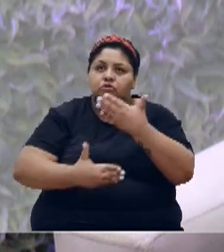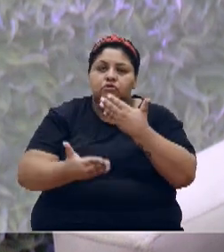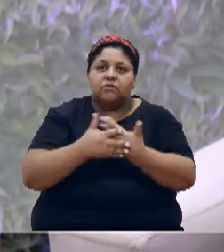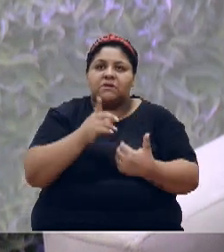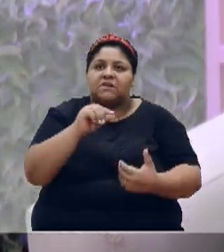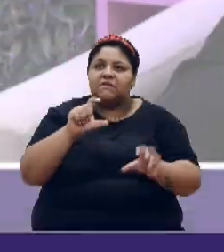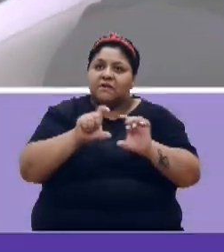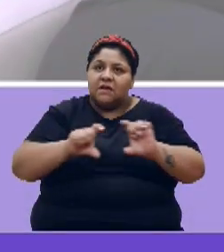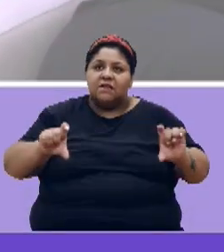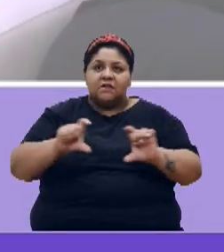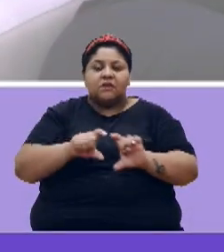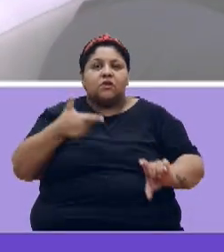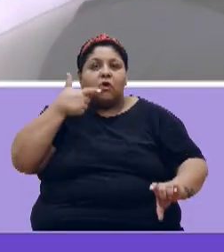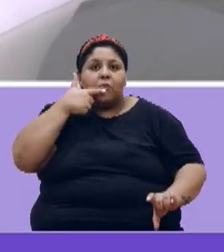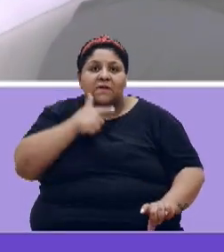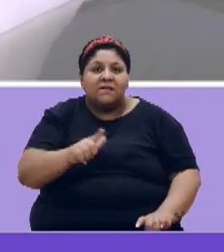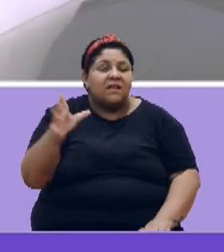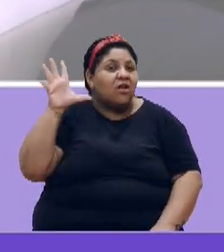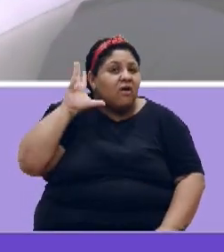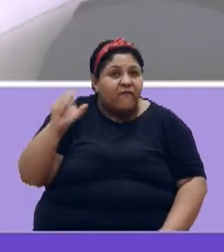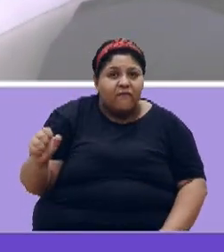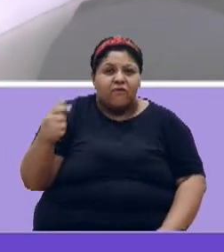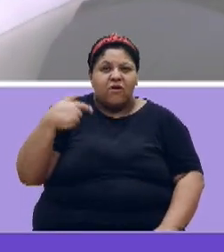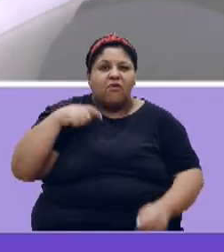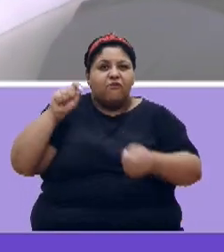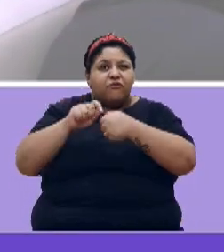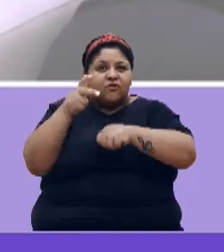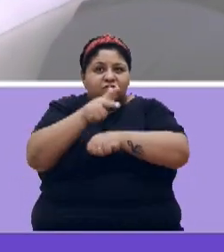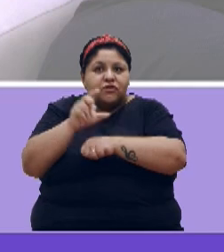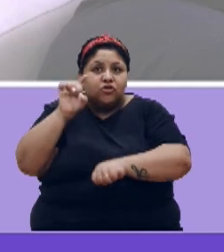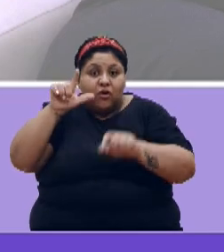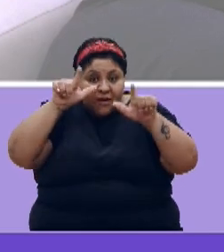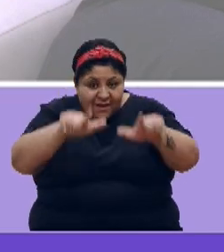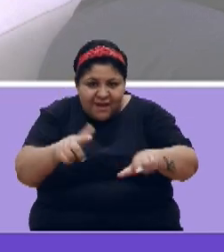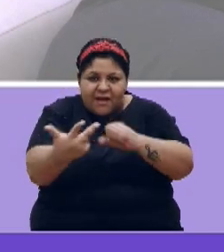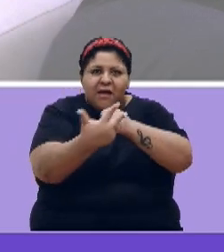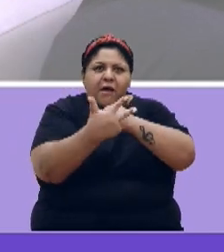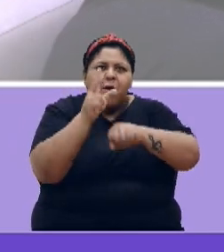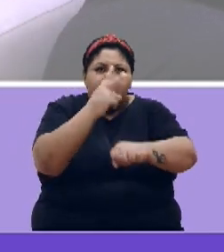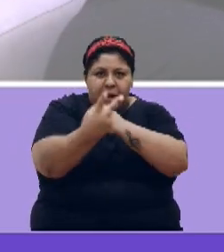aguentava mais ouvir. Falando assim, gente, eu só tô aqui pra me proteger. Vamos fazer umas frases.